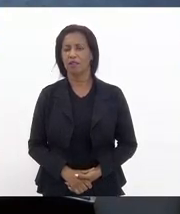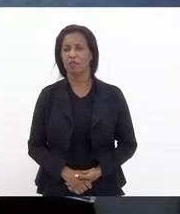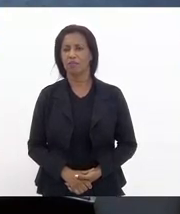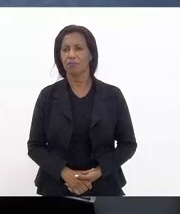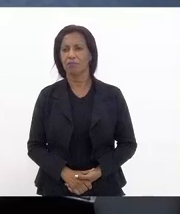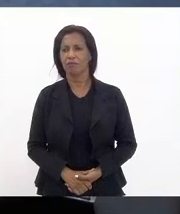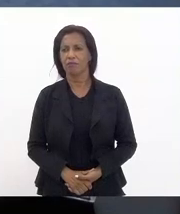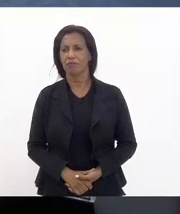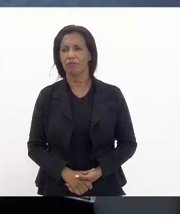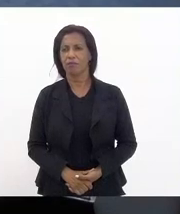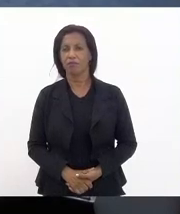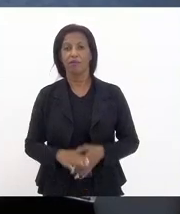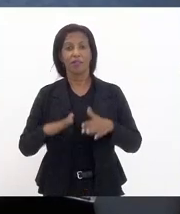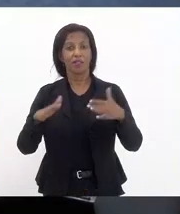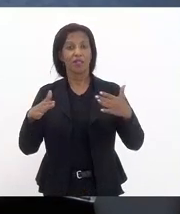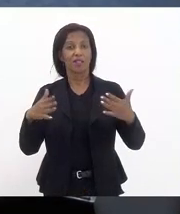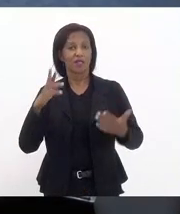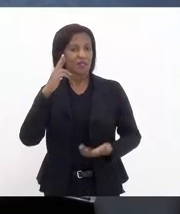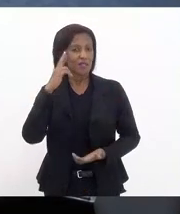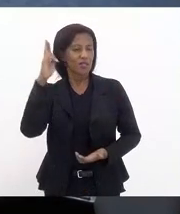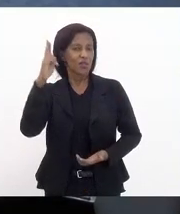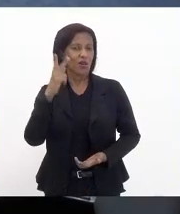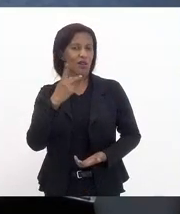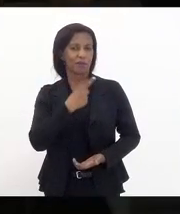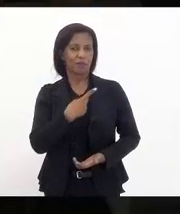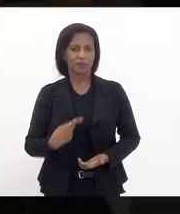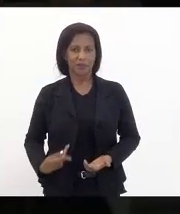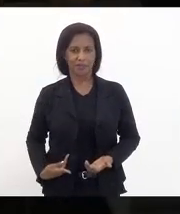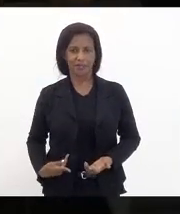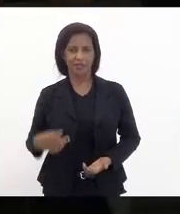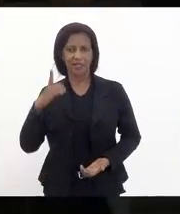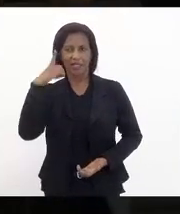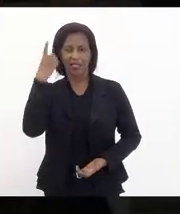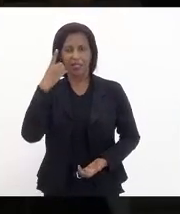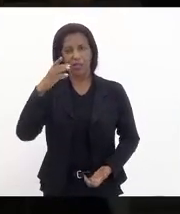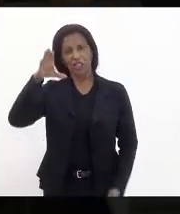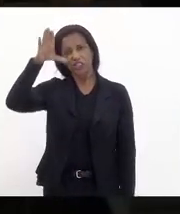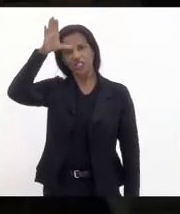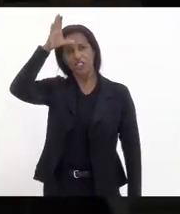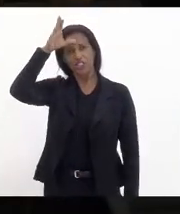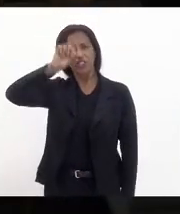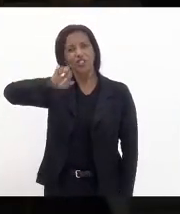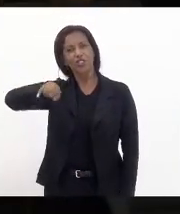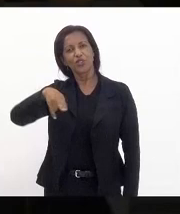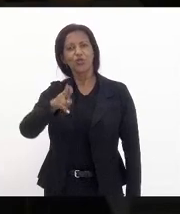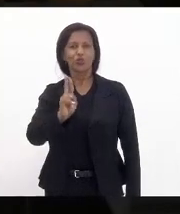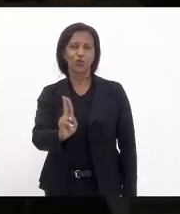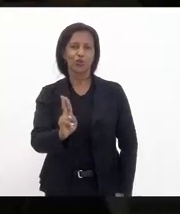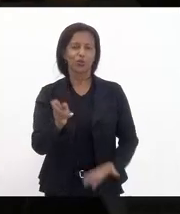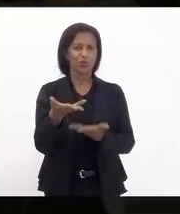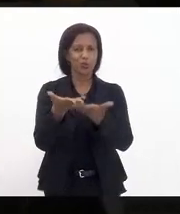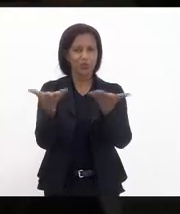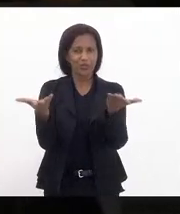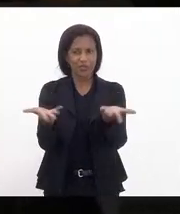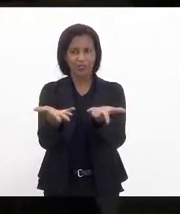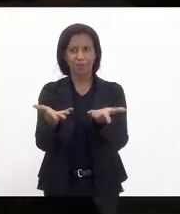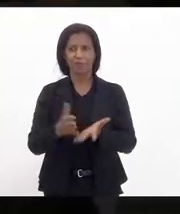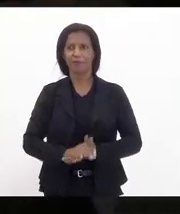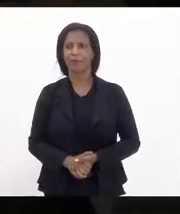senhora presidente deputada tia Ju senhoras